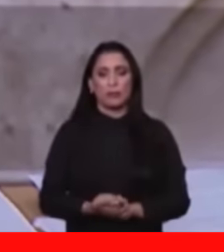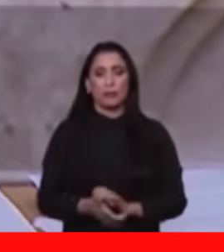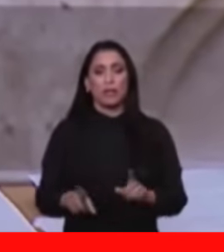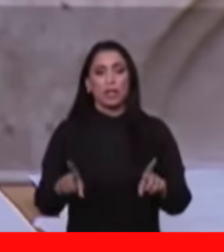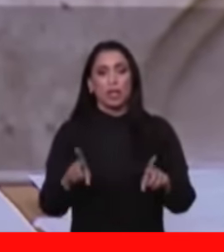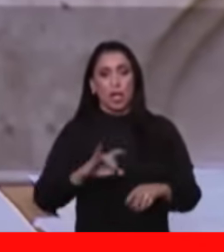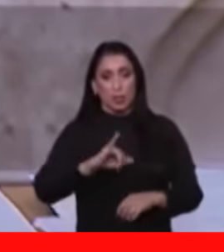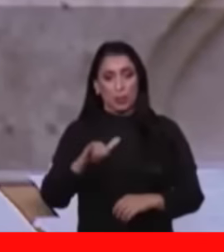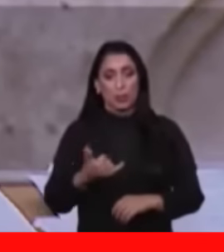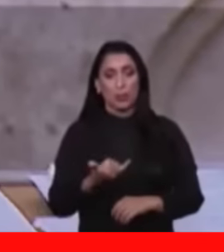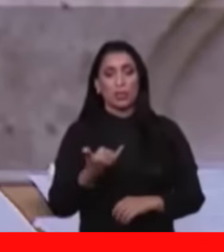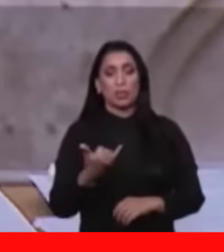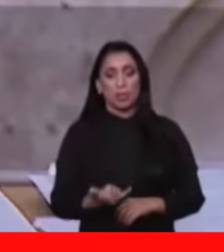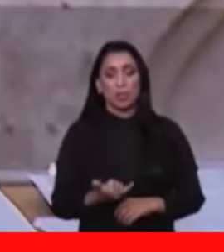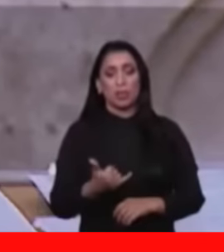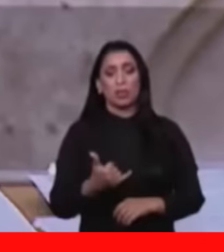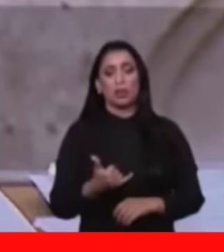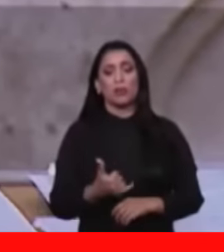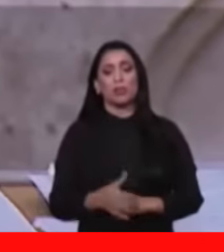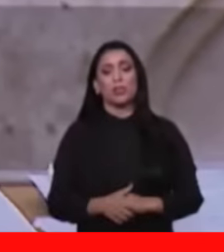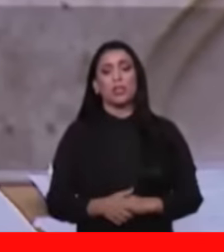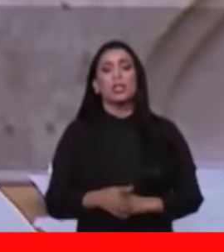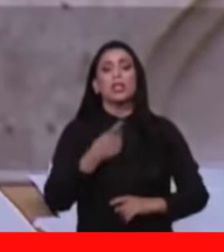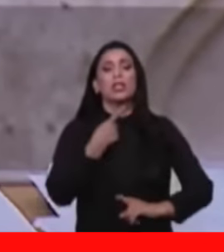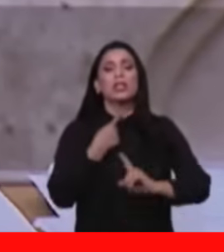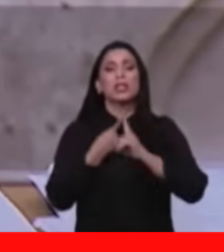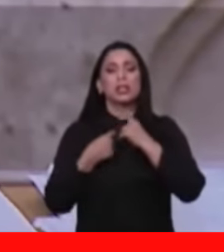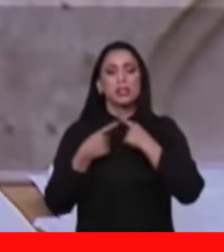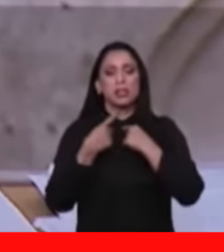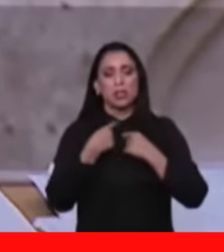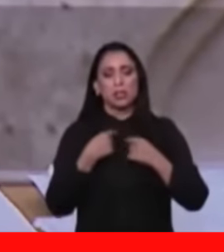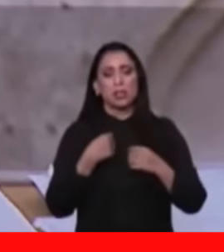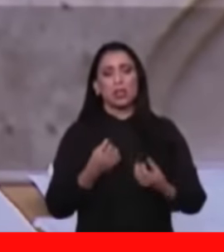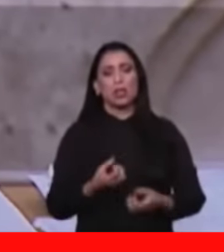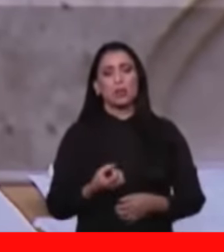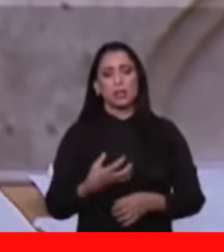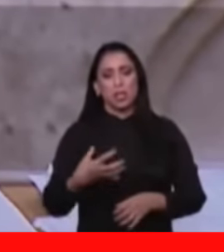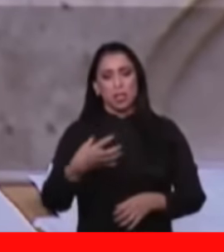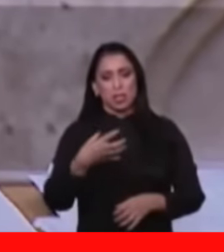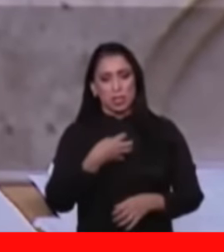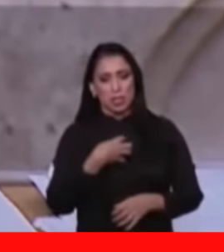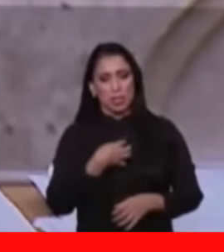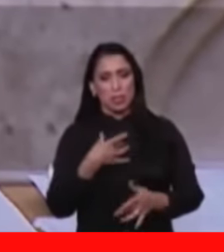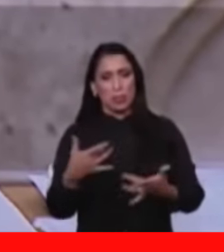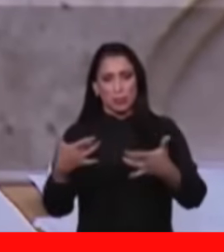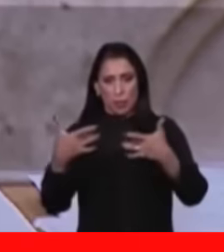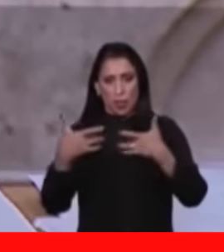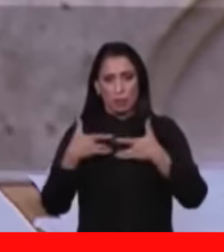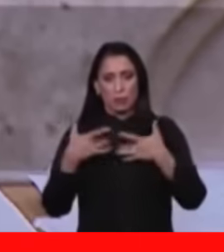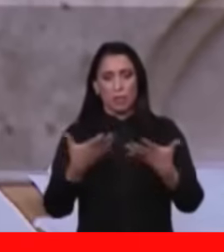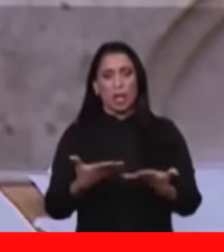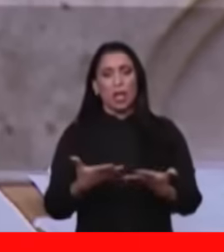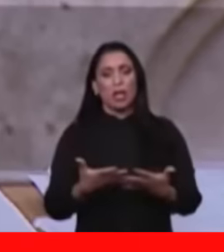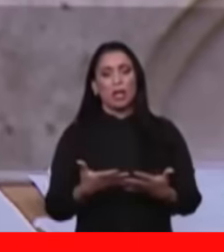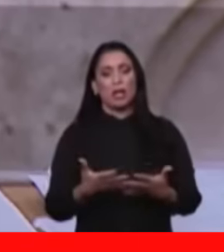Aproveitamos esta oportunidade para renovar os votos de elevada estima e distinta consideração.